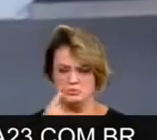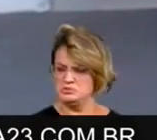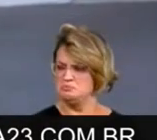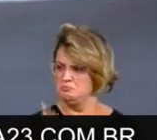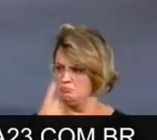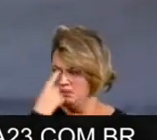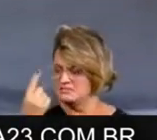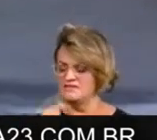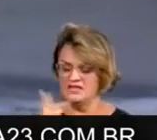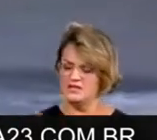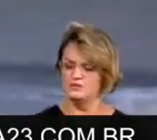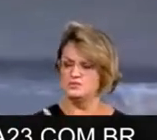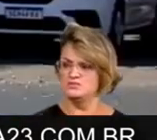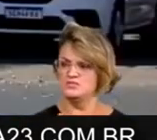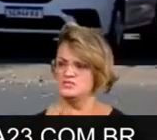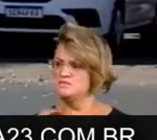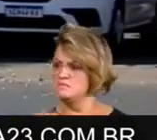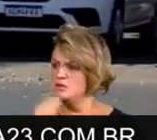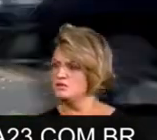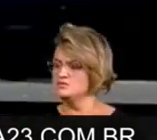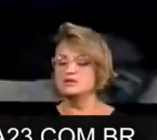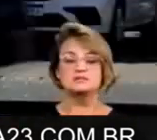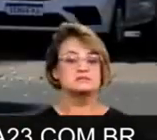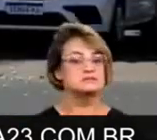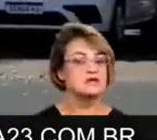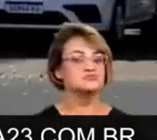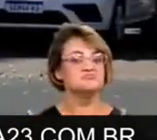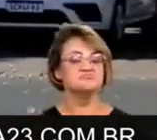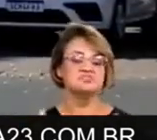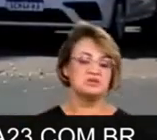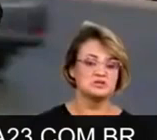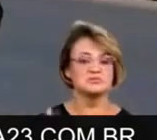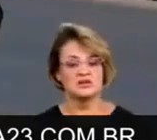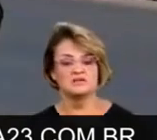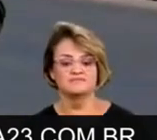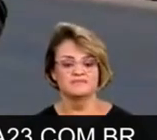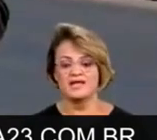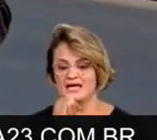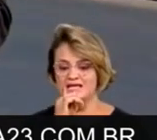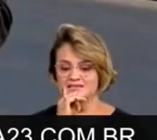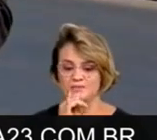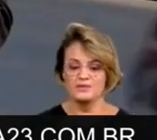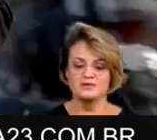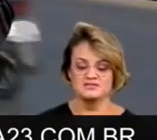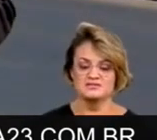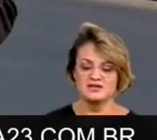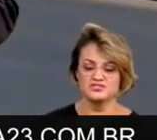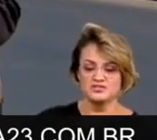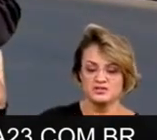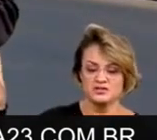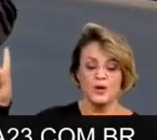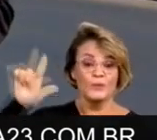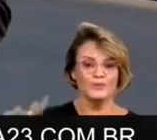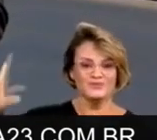que indicavam 215 milhões, em muitas cidades, grandes e pequenas. Lusiânia, município goiano a